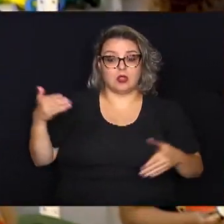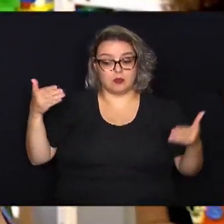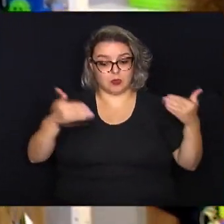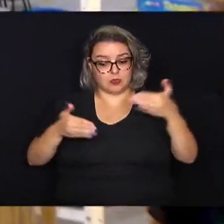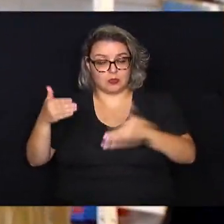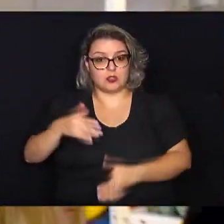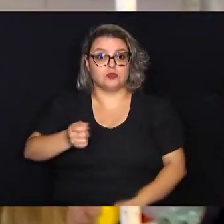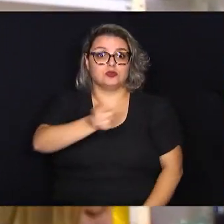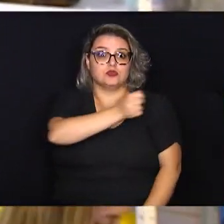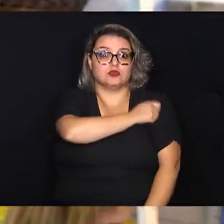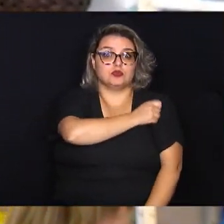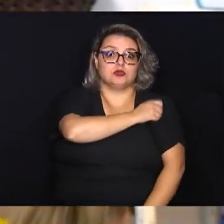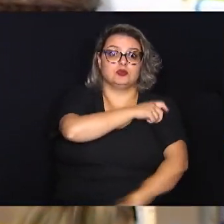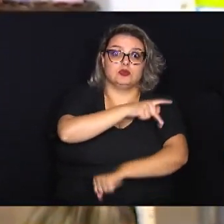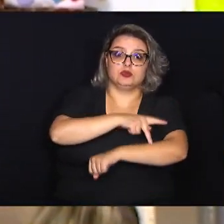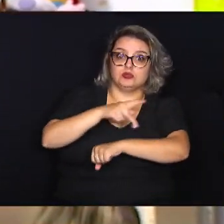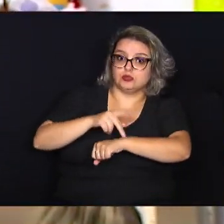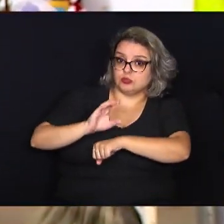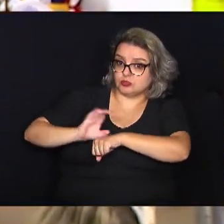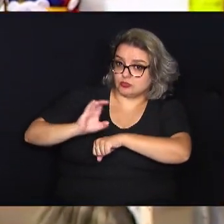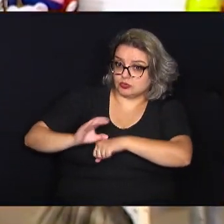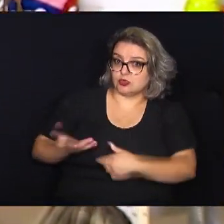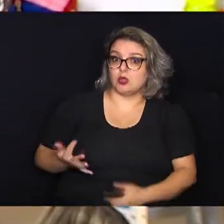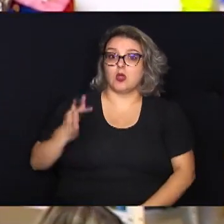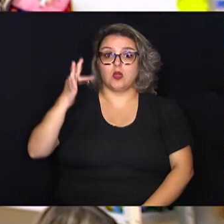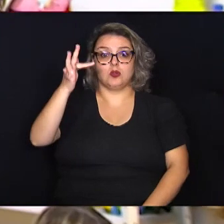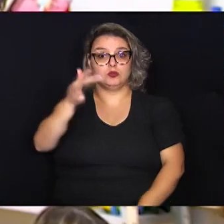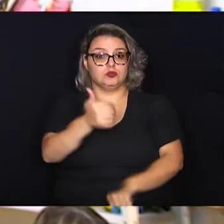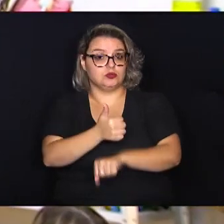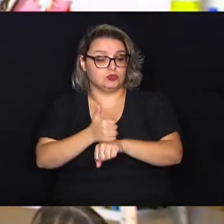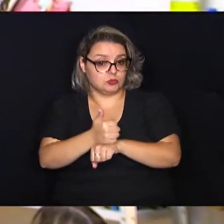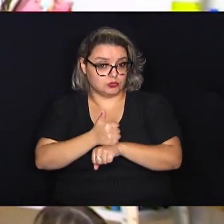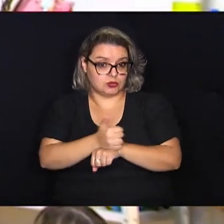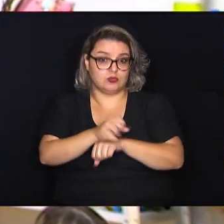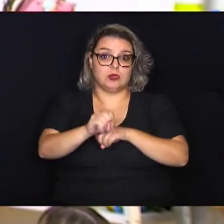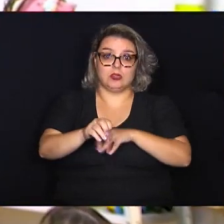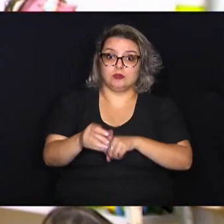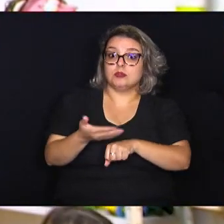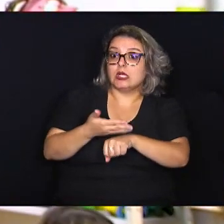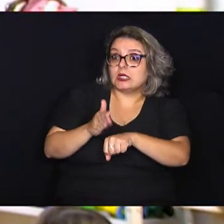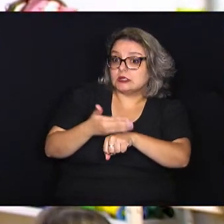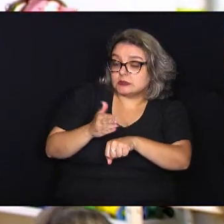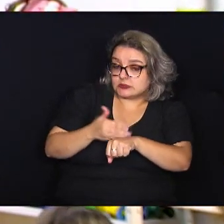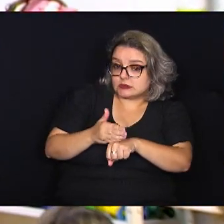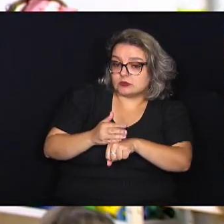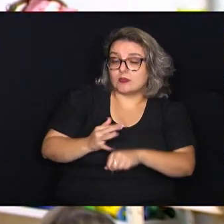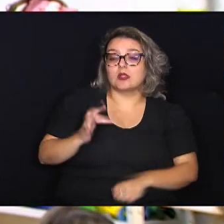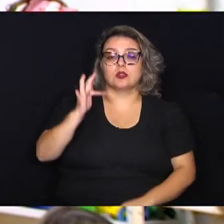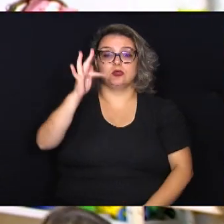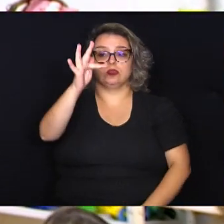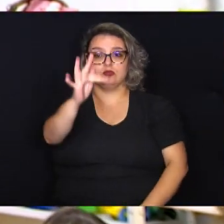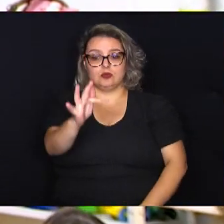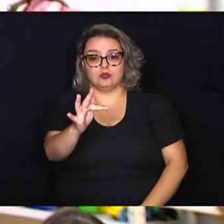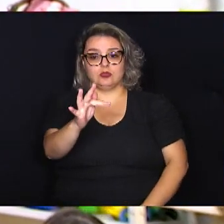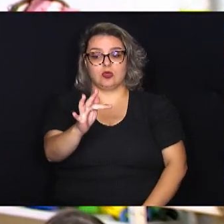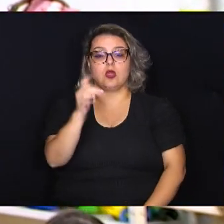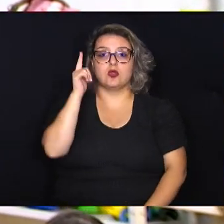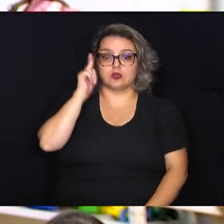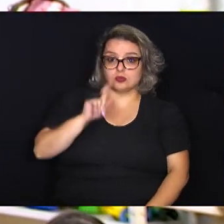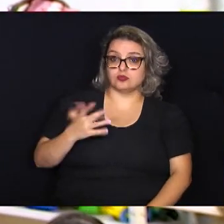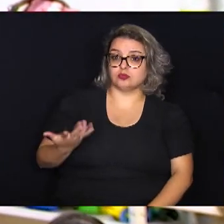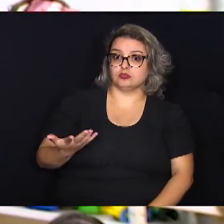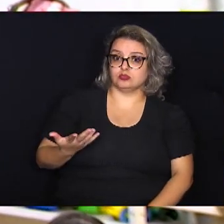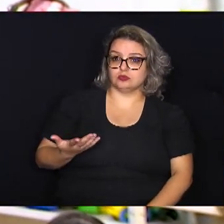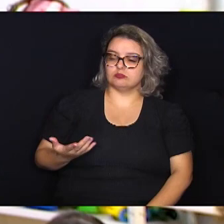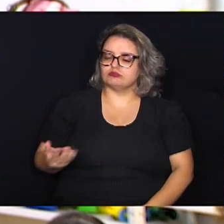alunos do curso de pedagogia. Os futuros profissionais da educação são treinados para que no futuro eles consigam auxiliar cada